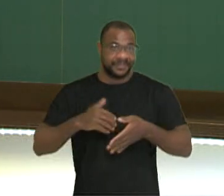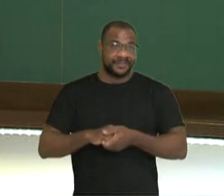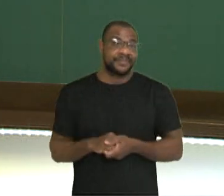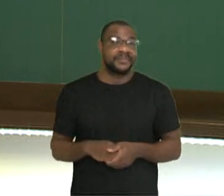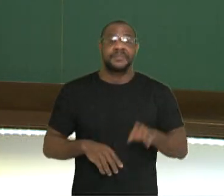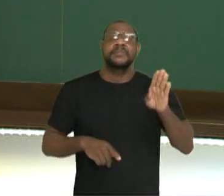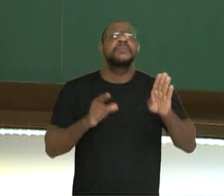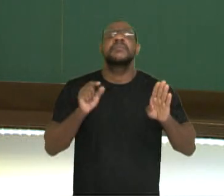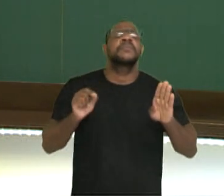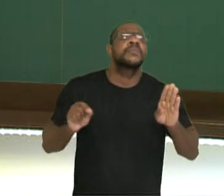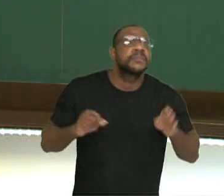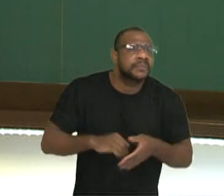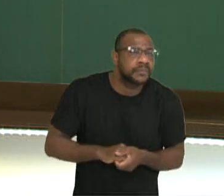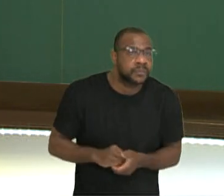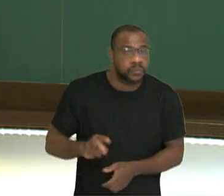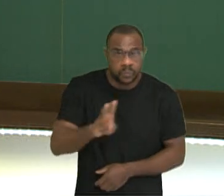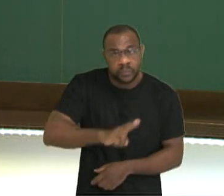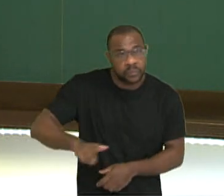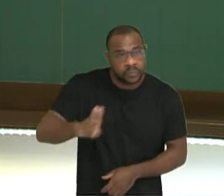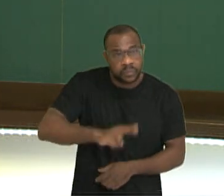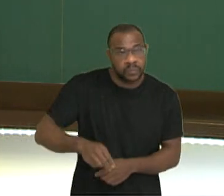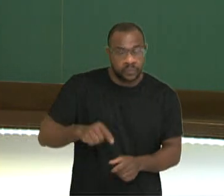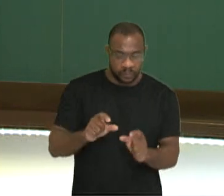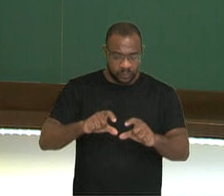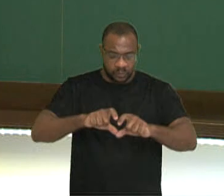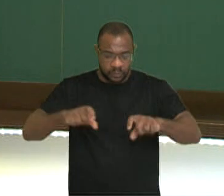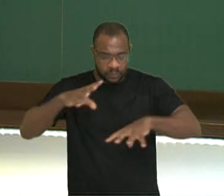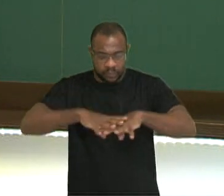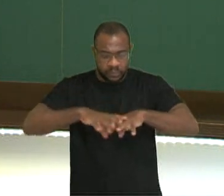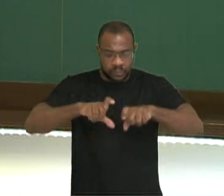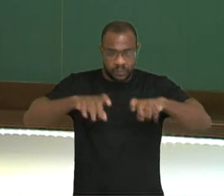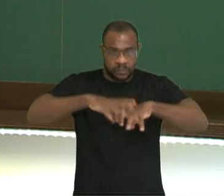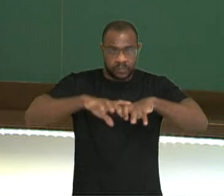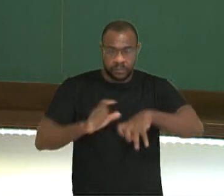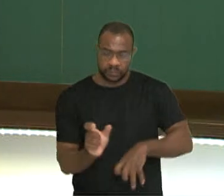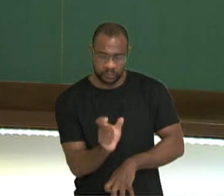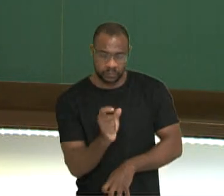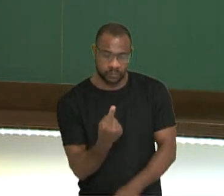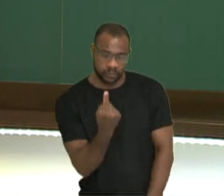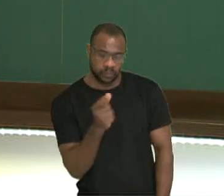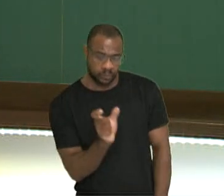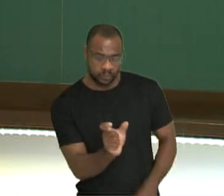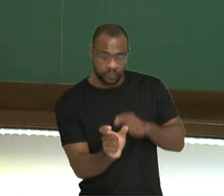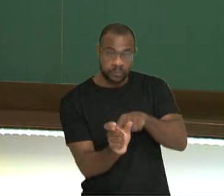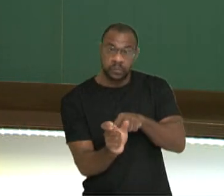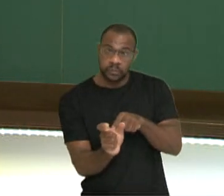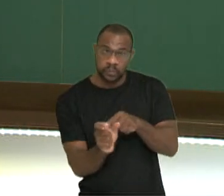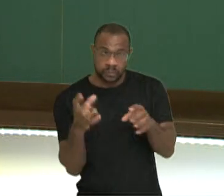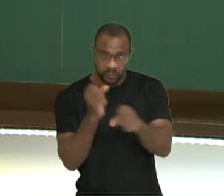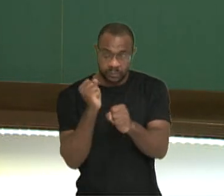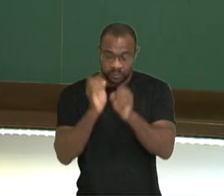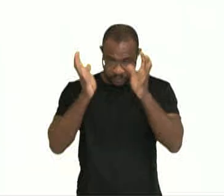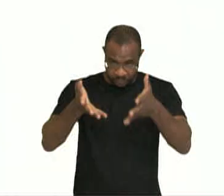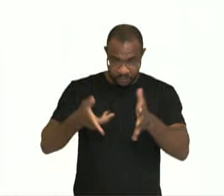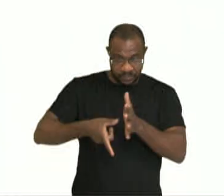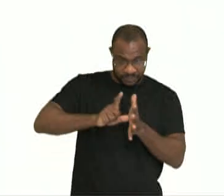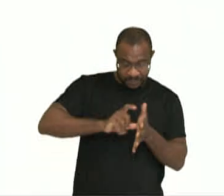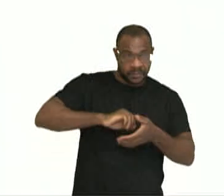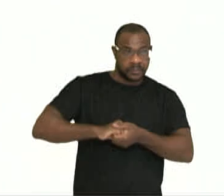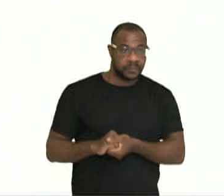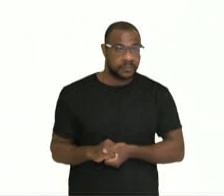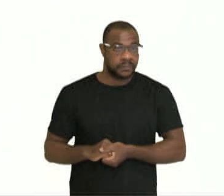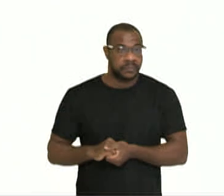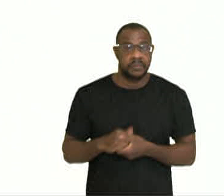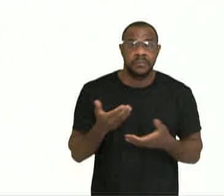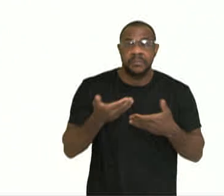letra B eu quero o seguinte, utilizando o monômio que representa o volume da piscina, ou seja, o que a gente calculou no exercício anterior, ok?